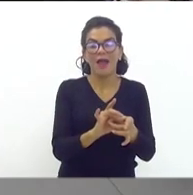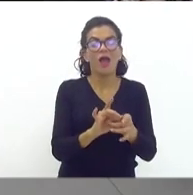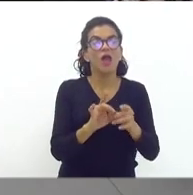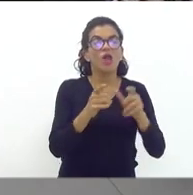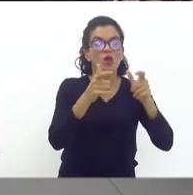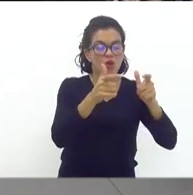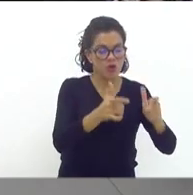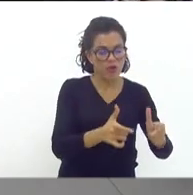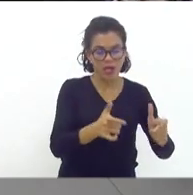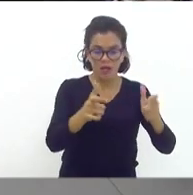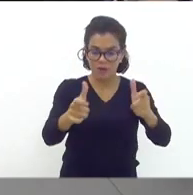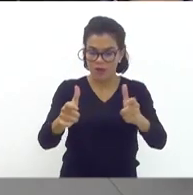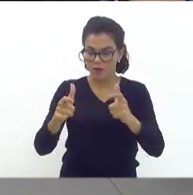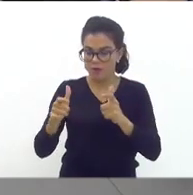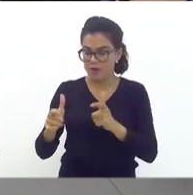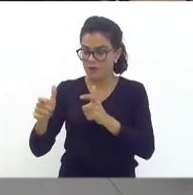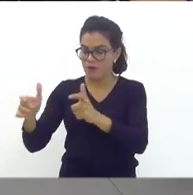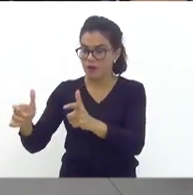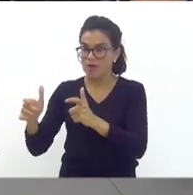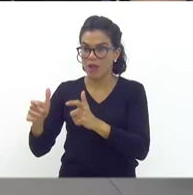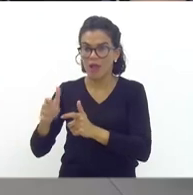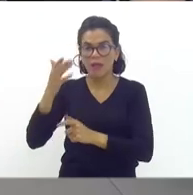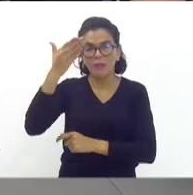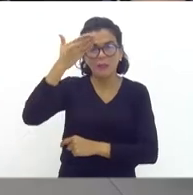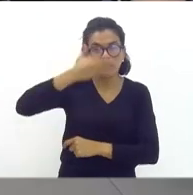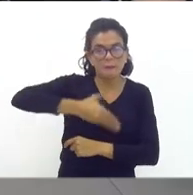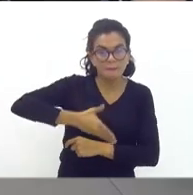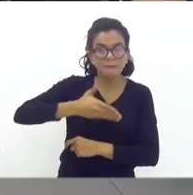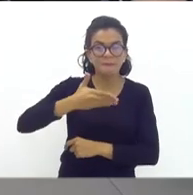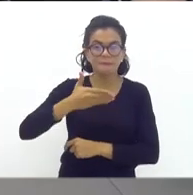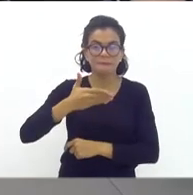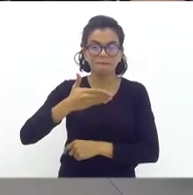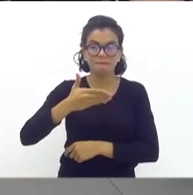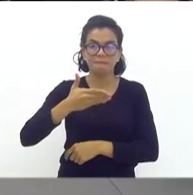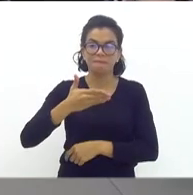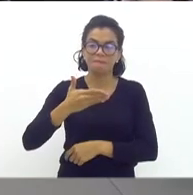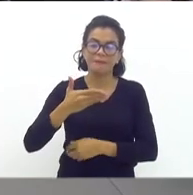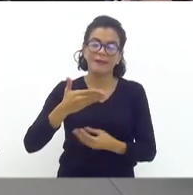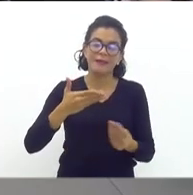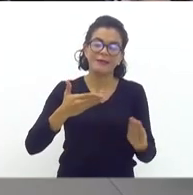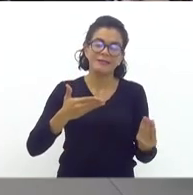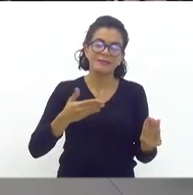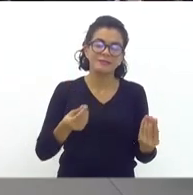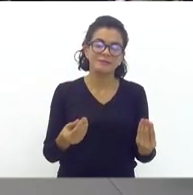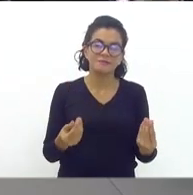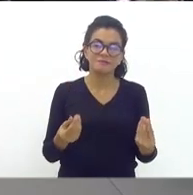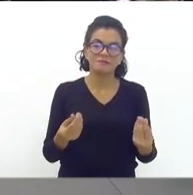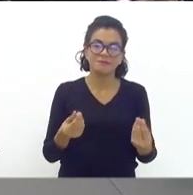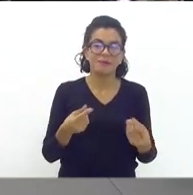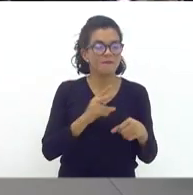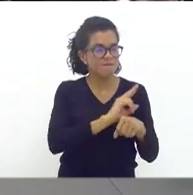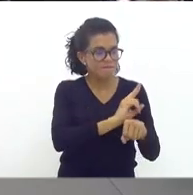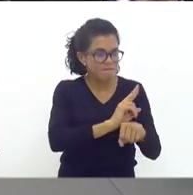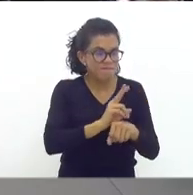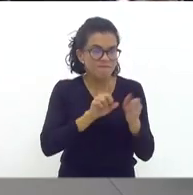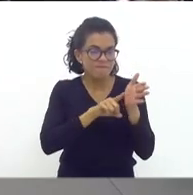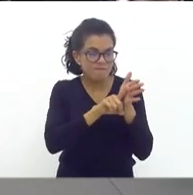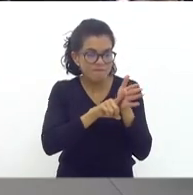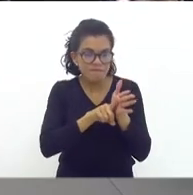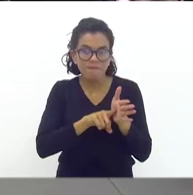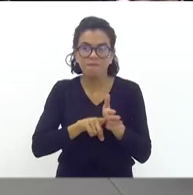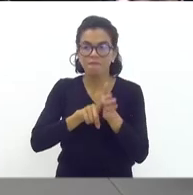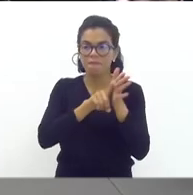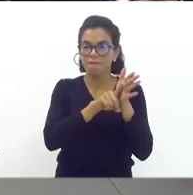estabelecimentos que comprovadamente foram que se verificou que